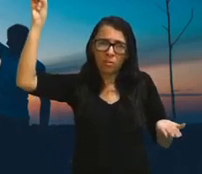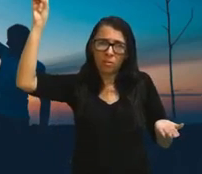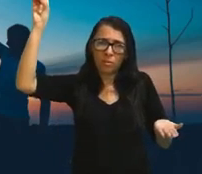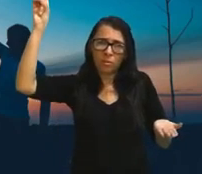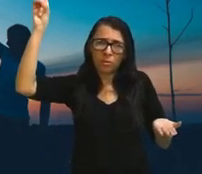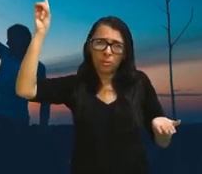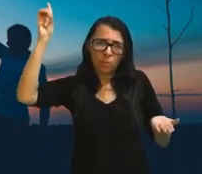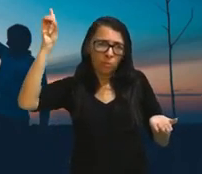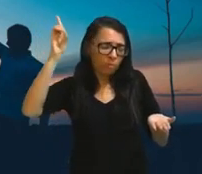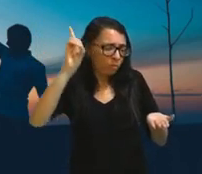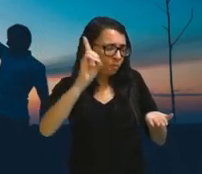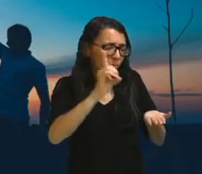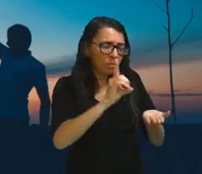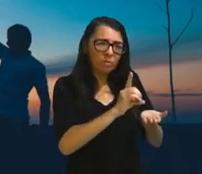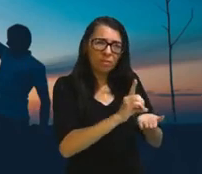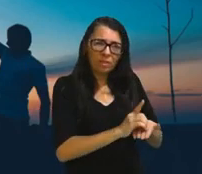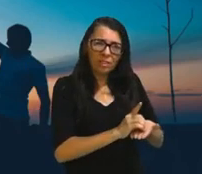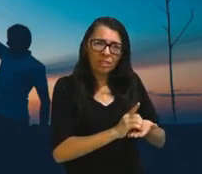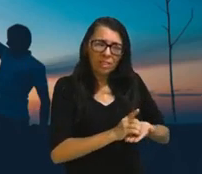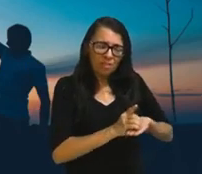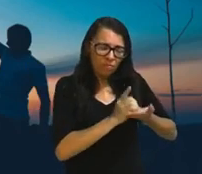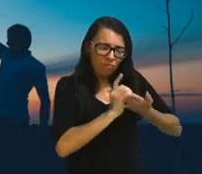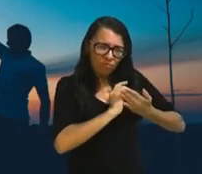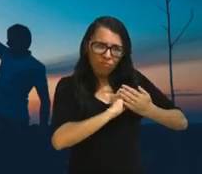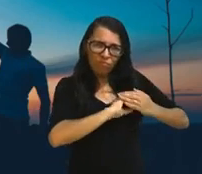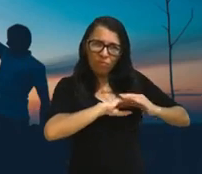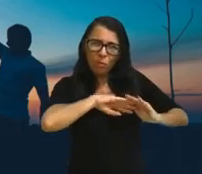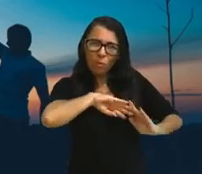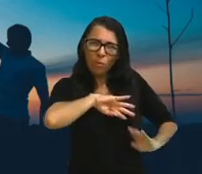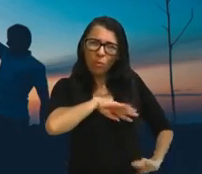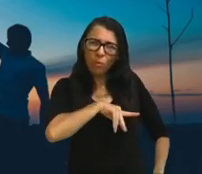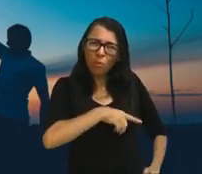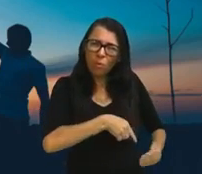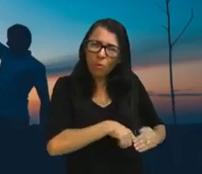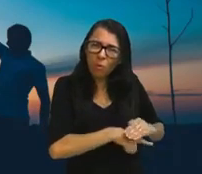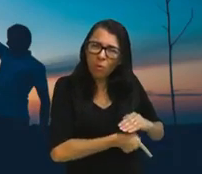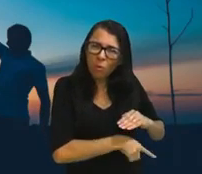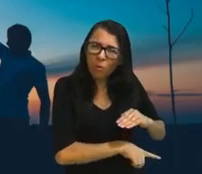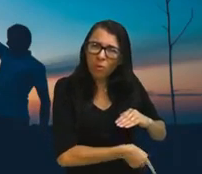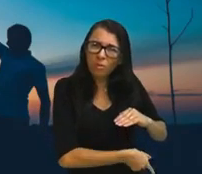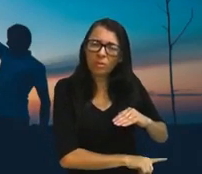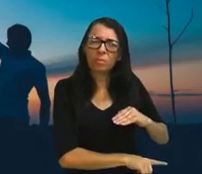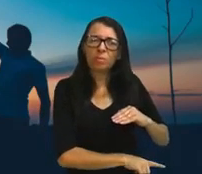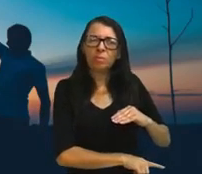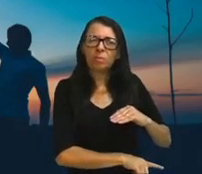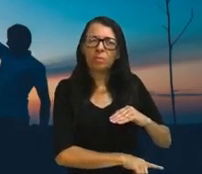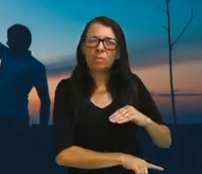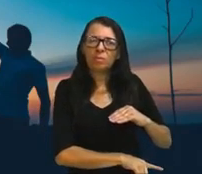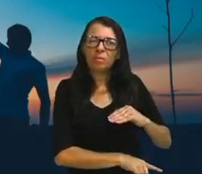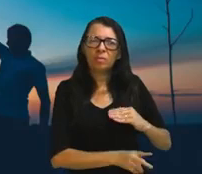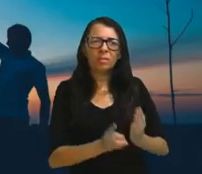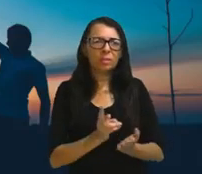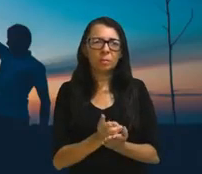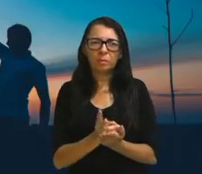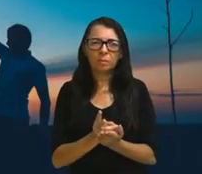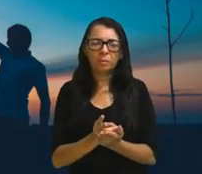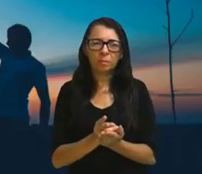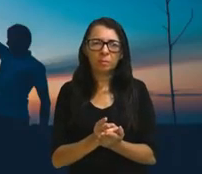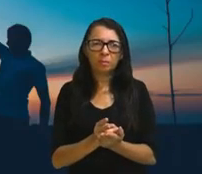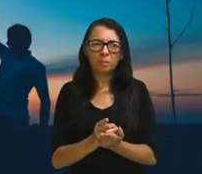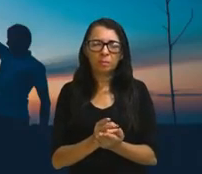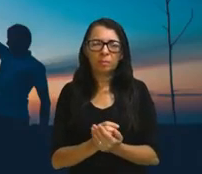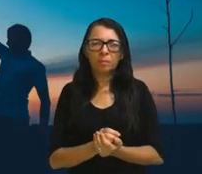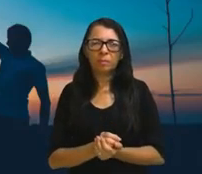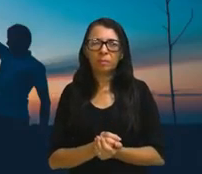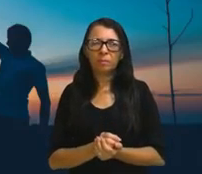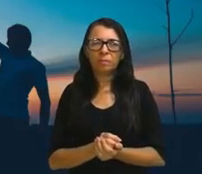Coloque isso na sua mente. Medite nessas palavras. O Senhor é bom. Ele cuida